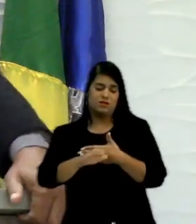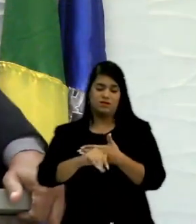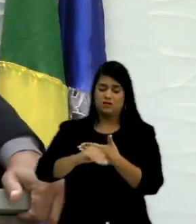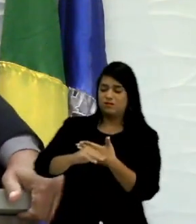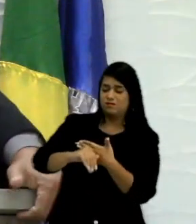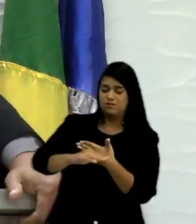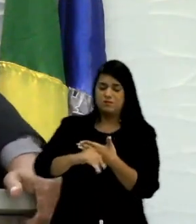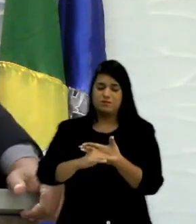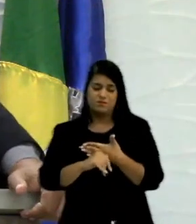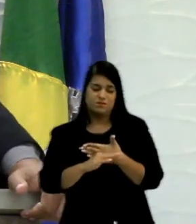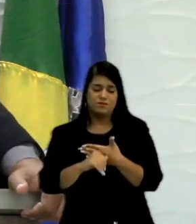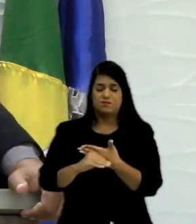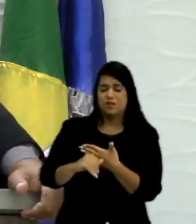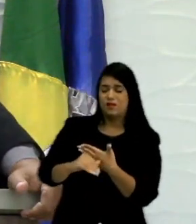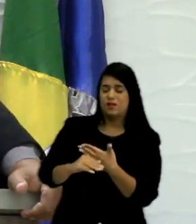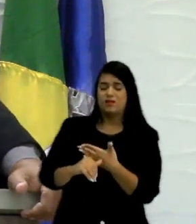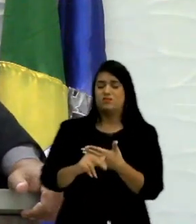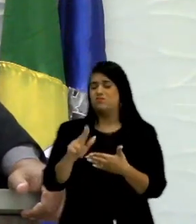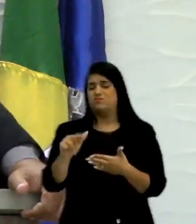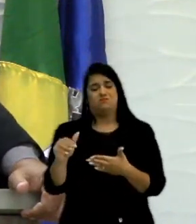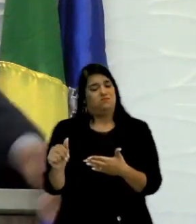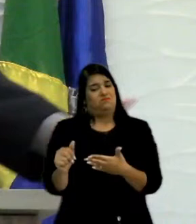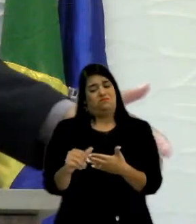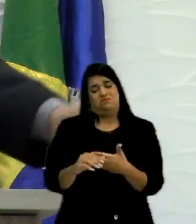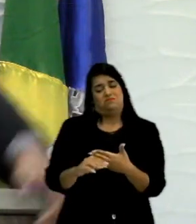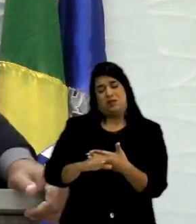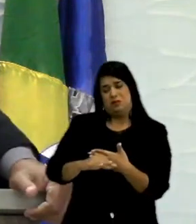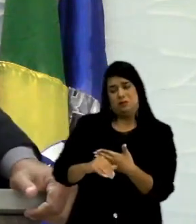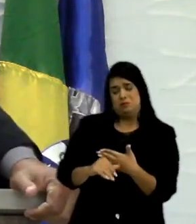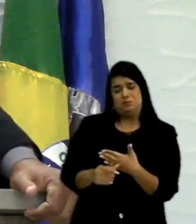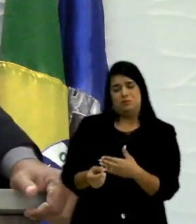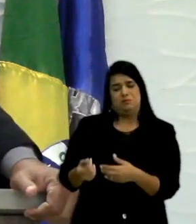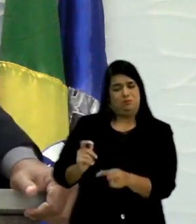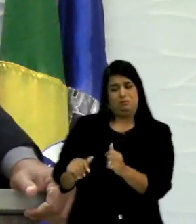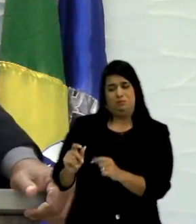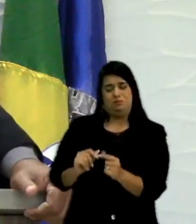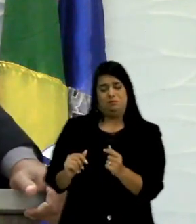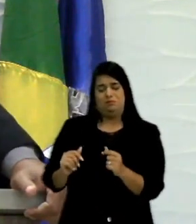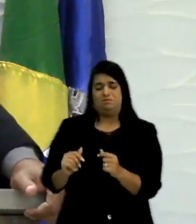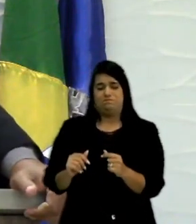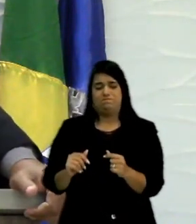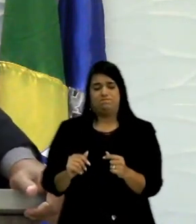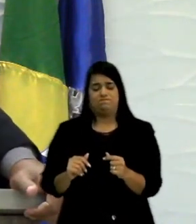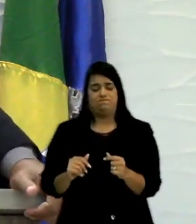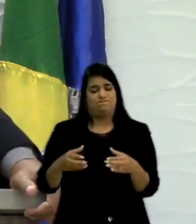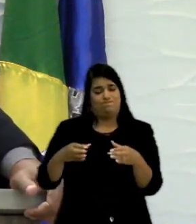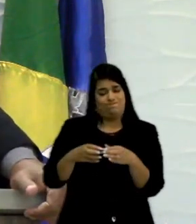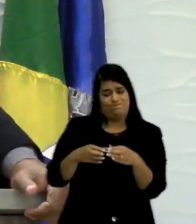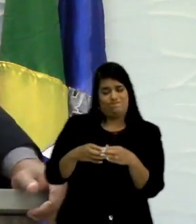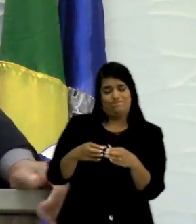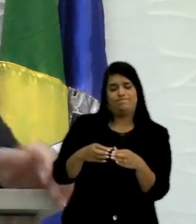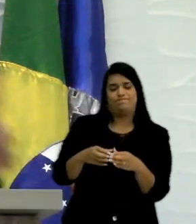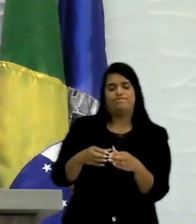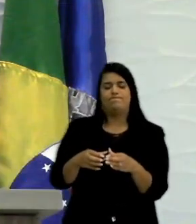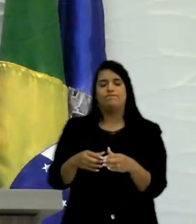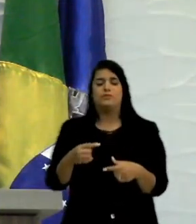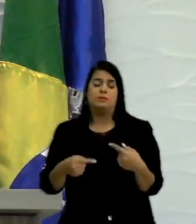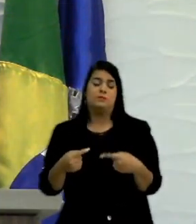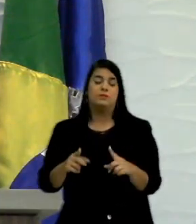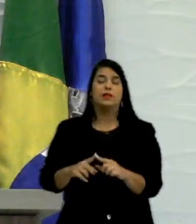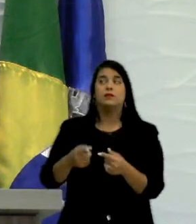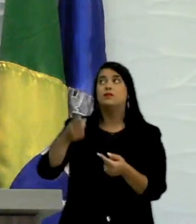nunca peguei um réu de ninguém. E uma situação dessa, só porque eu não voto nesse grupo. Isso é a minha situação, povo São Bentense. Mas